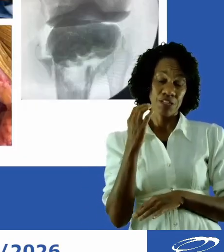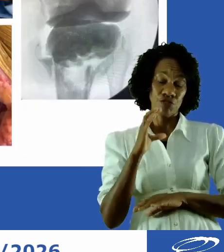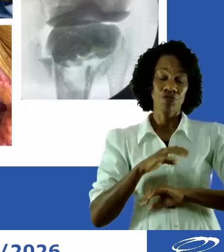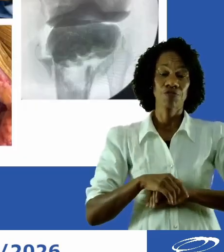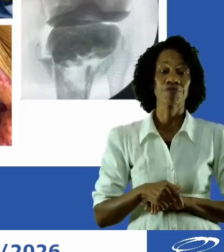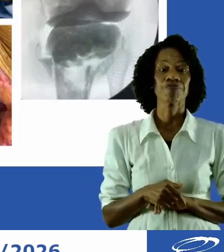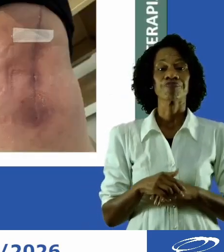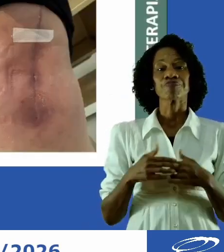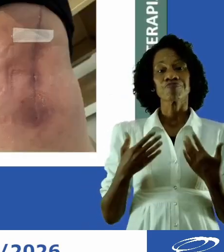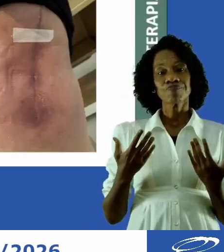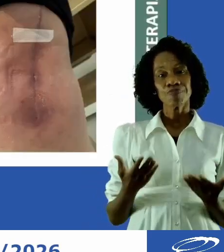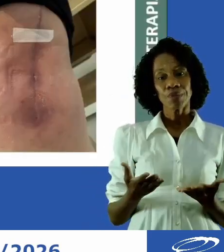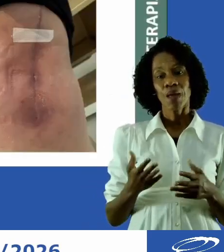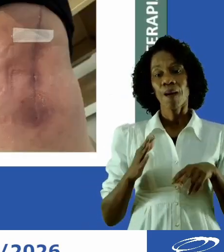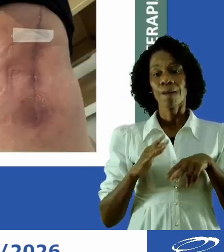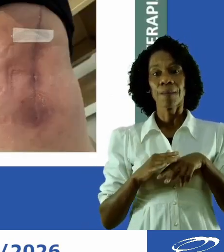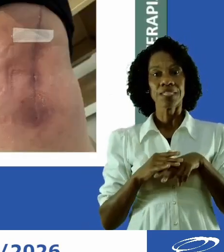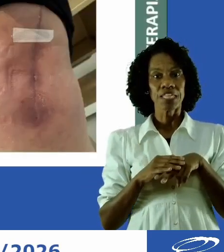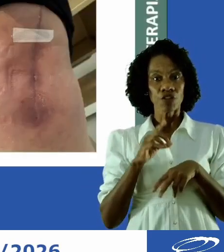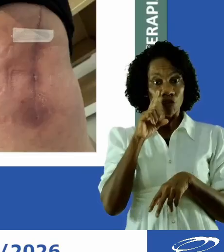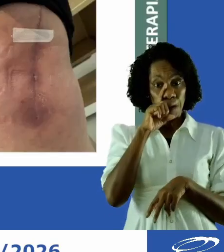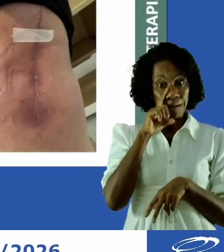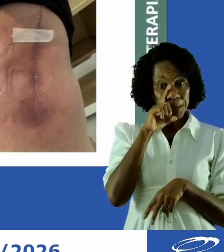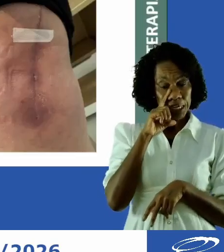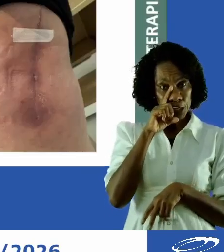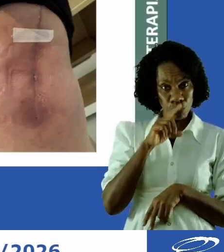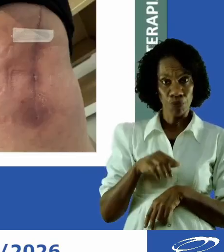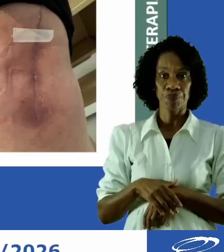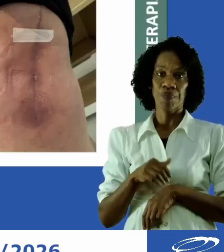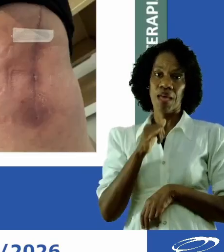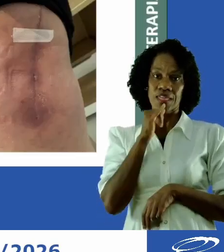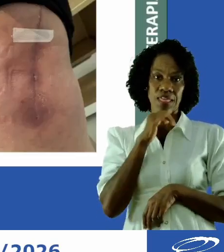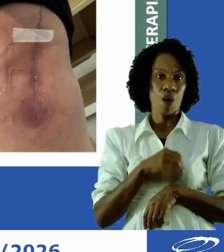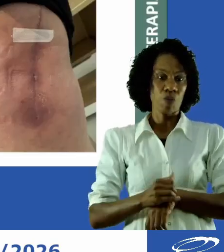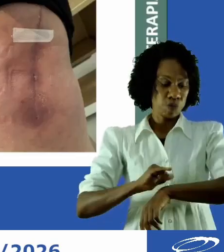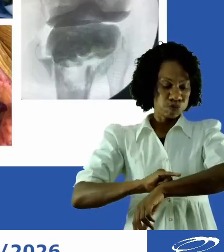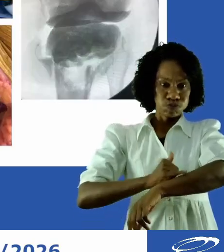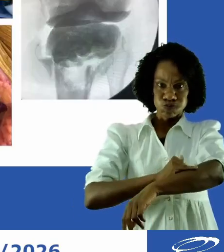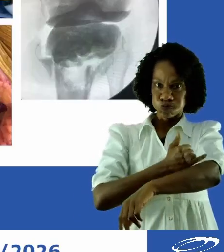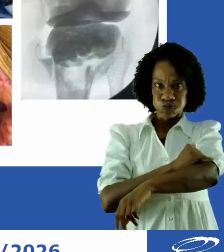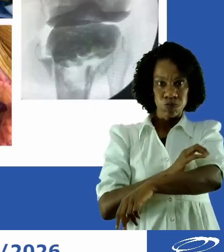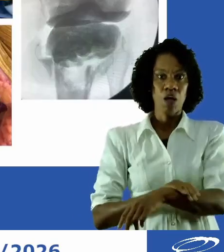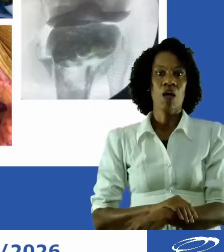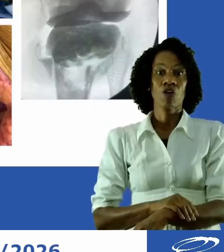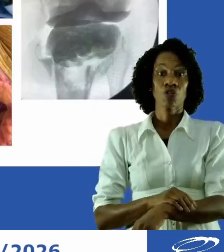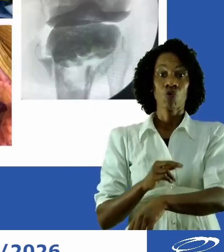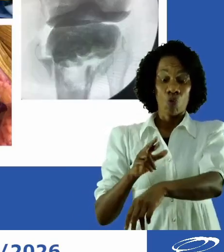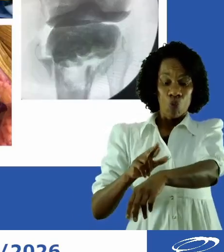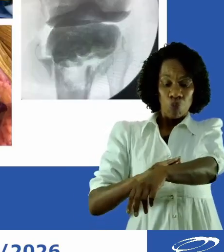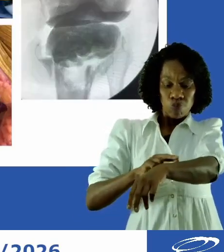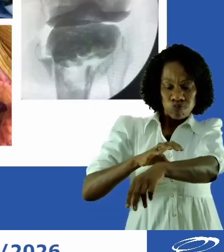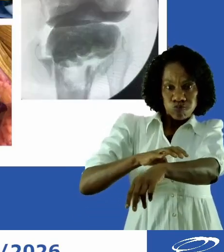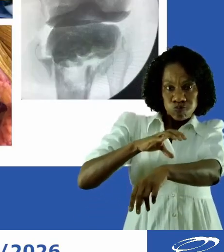naqueles pacientes que eu coloquei, por exemplo, como risco, por exemplo, o paciente obeso, um hematoma, a presença de fístula, talvez não seja